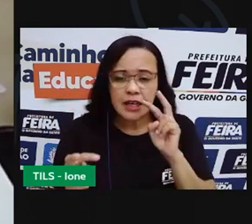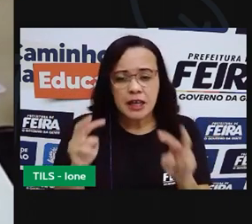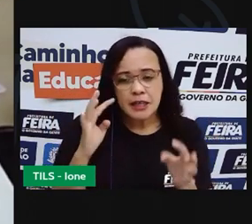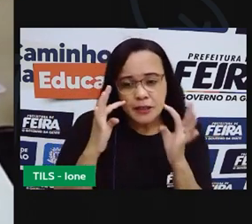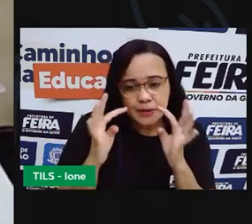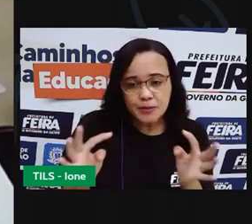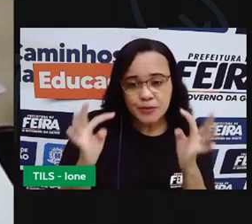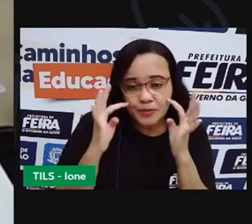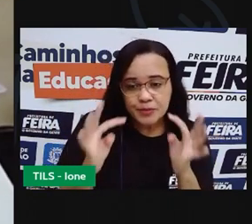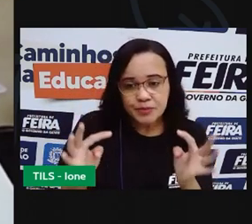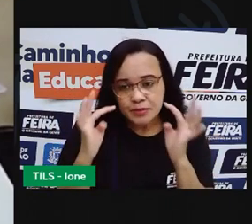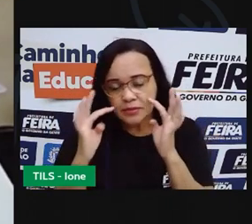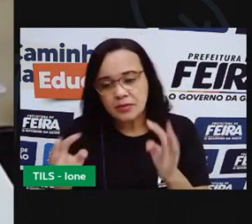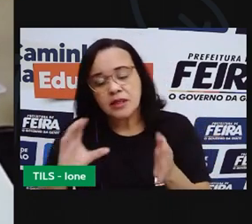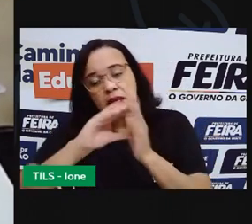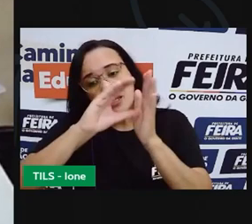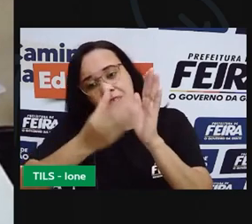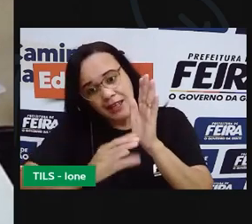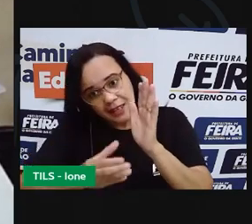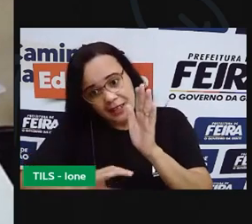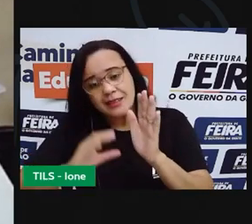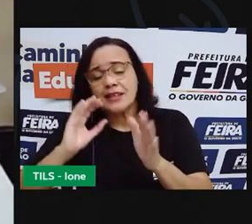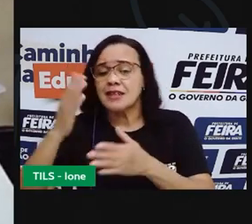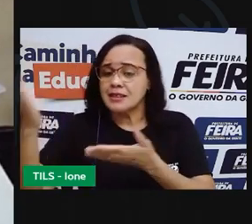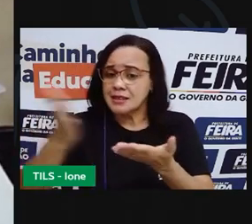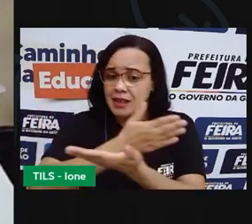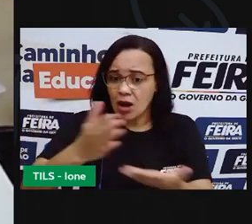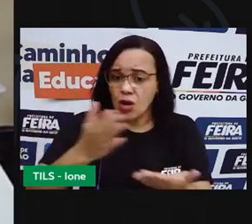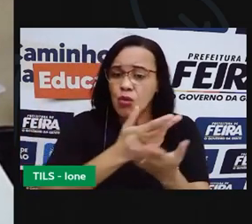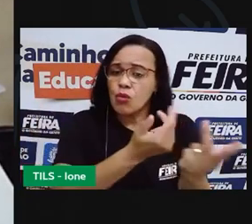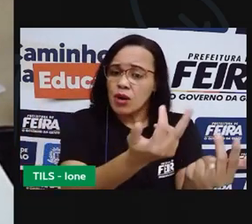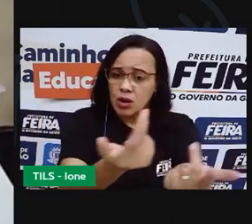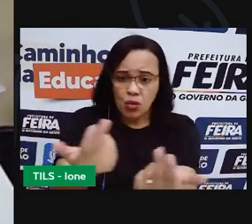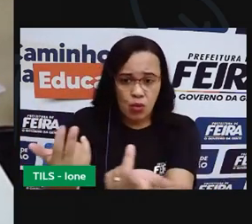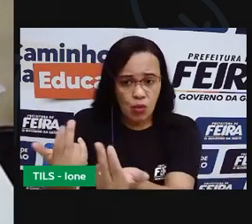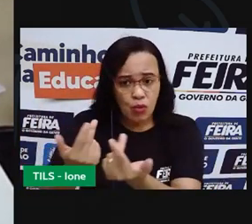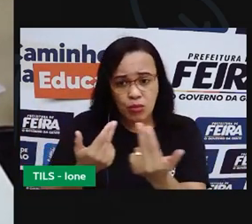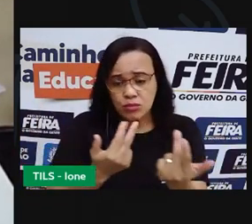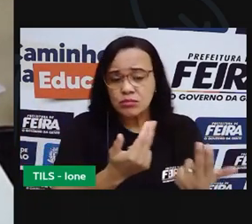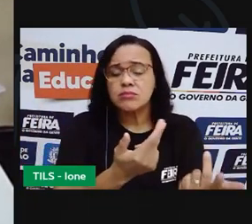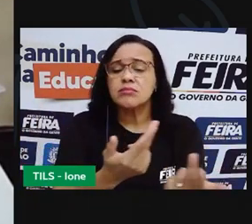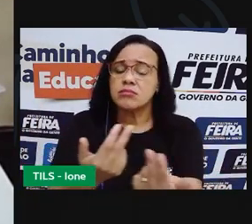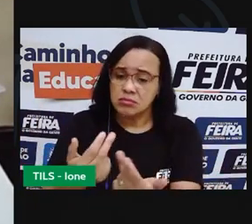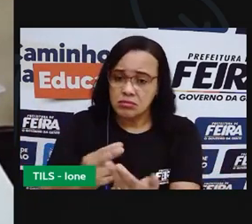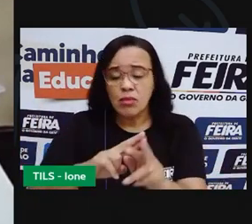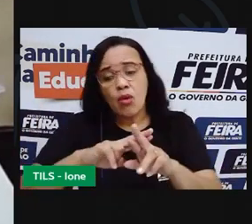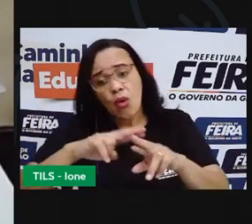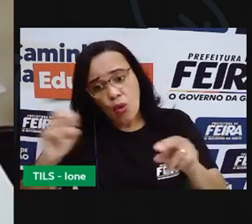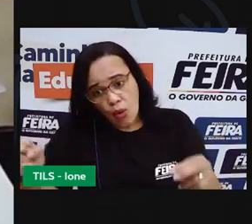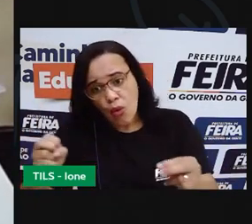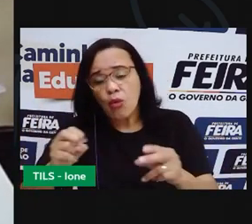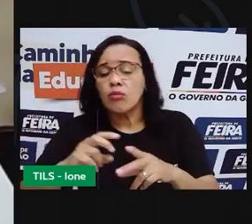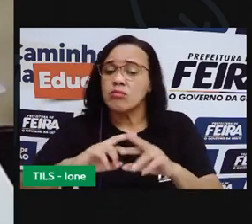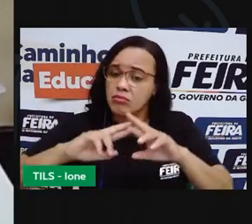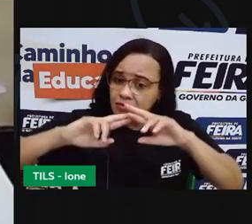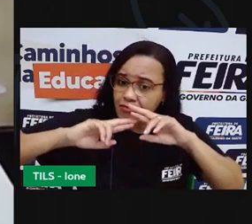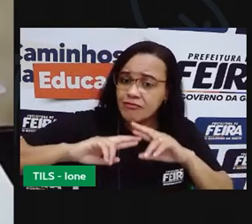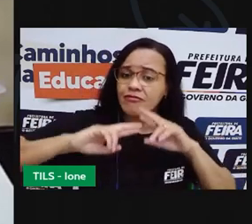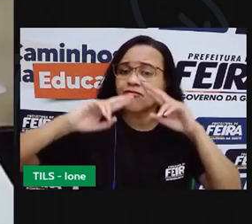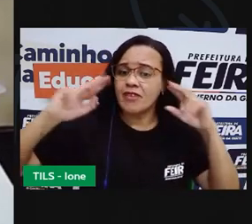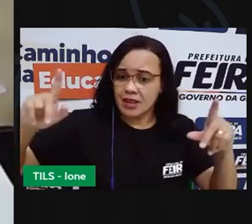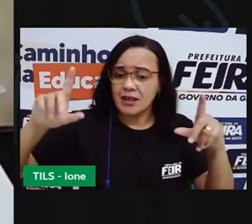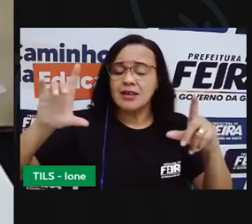são semelhantes e observando também as características que os tornam diferentes, que os tornam